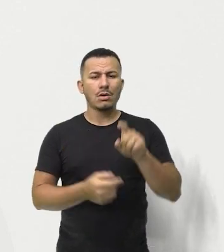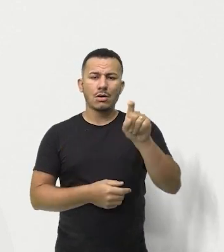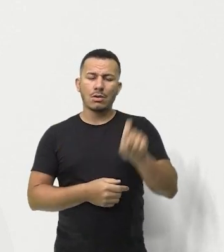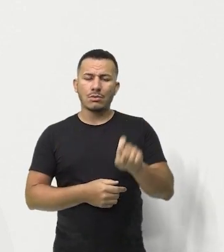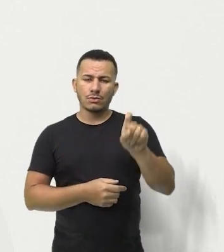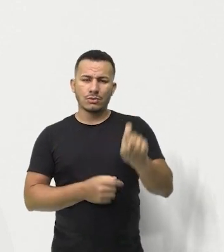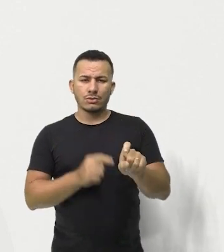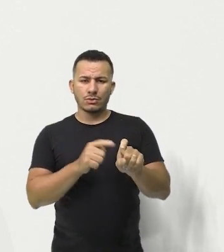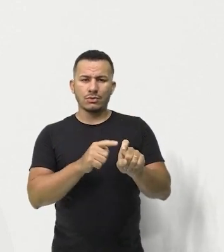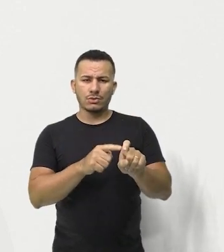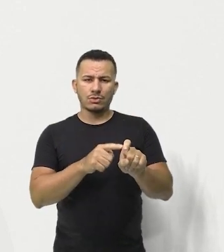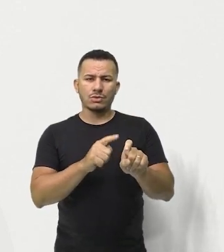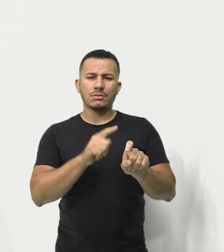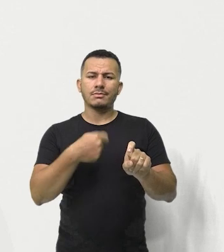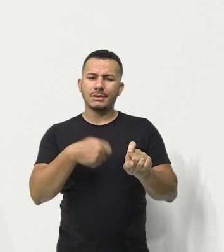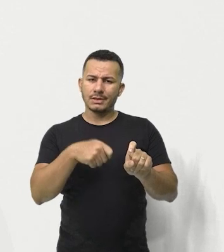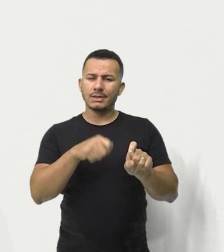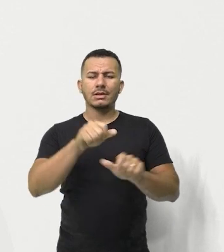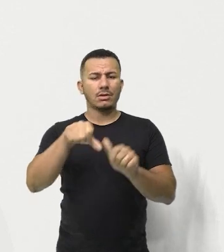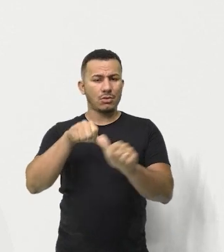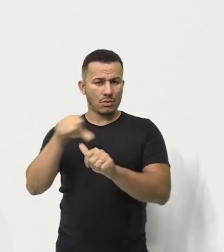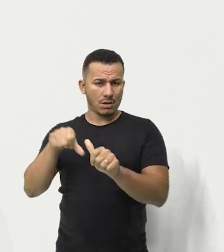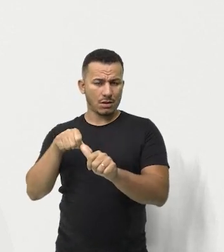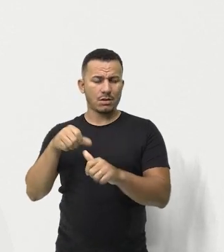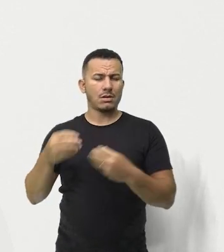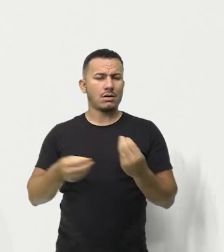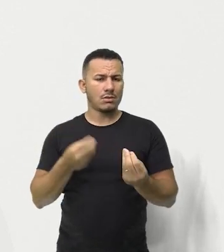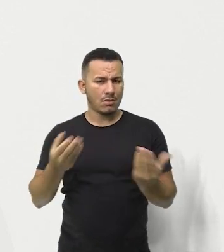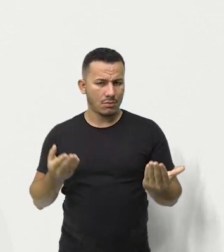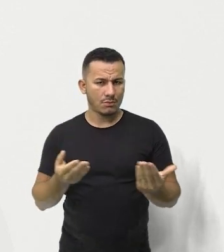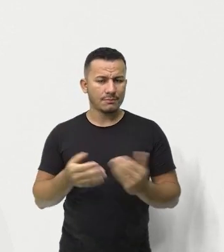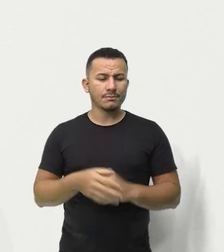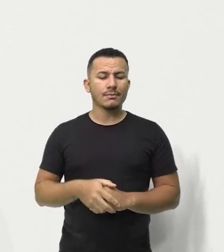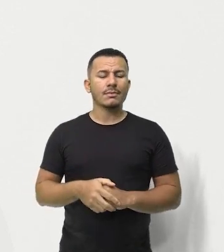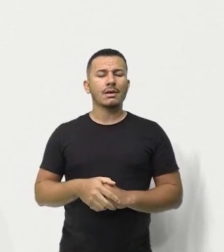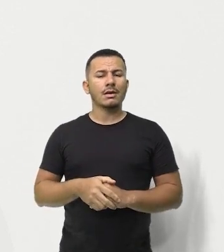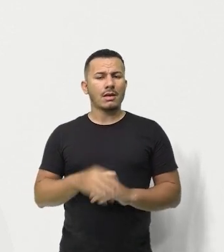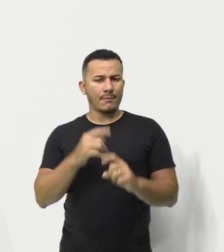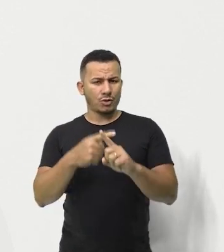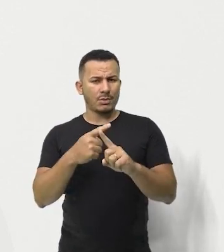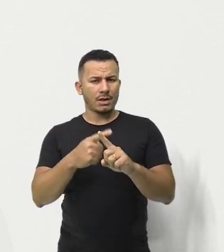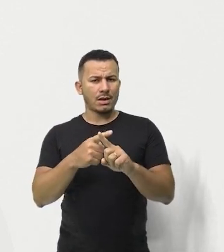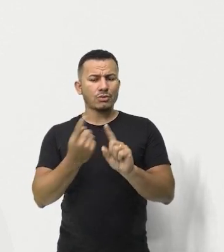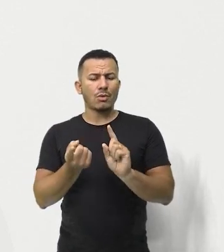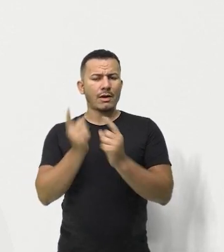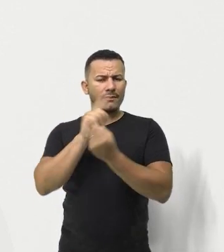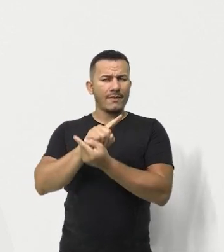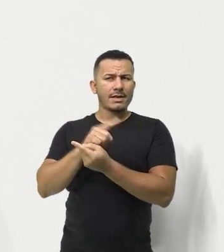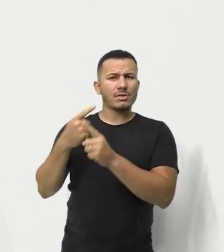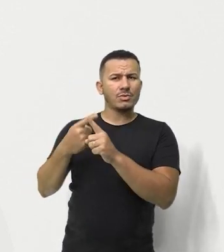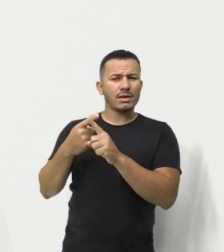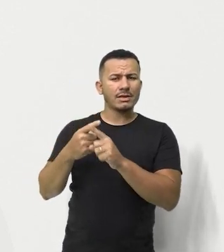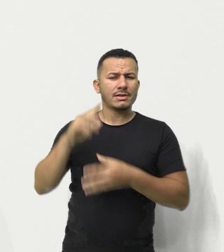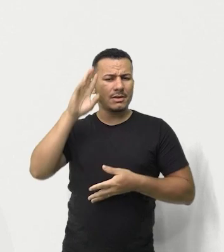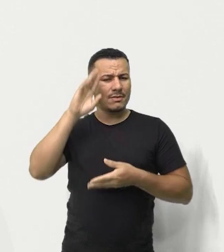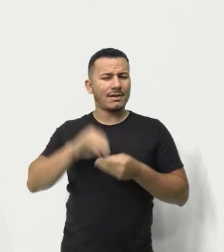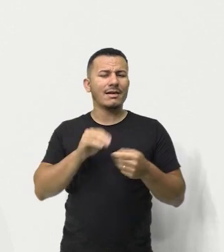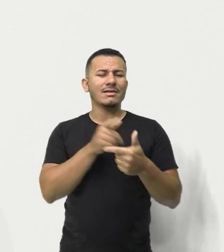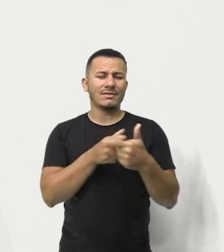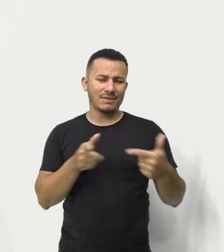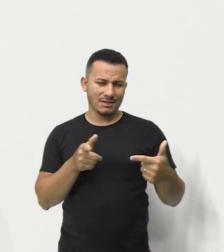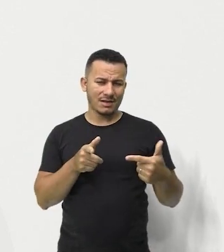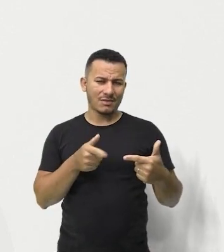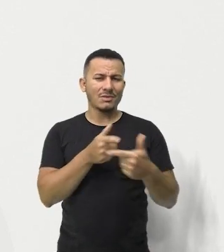multiplicando, né? O x, ele vai ter que sair daqui. Como que ele vai sair daqui? Se ele está multiplicando com a